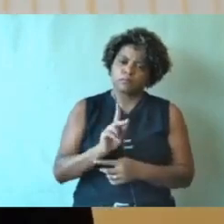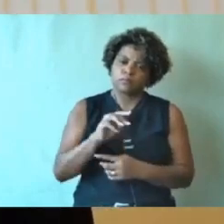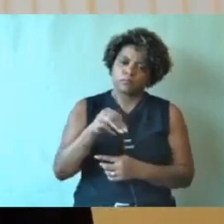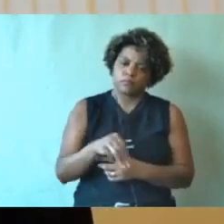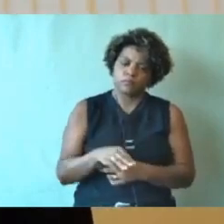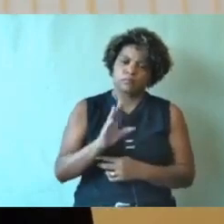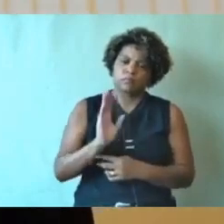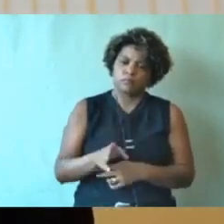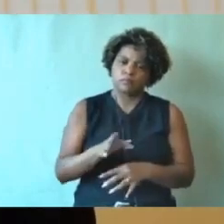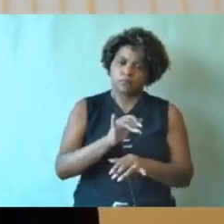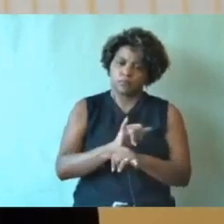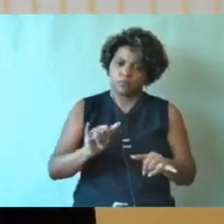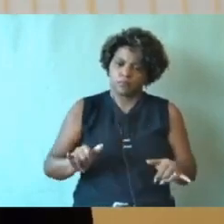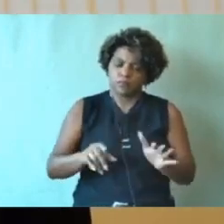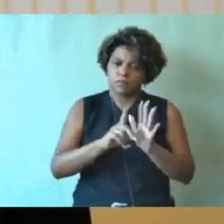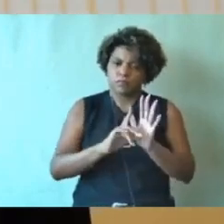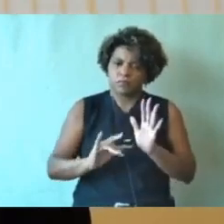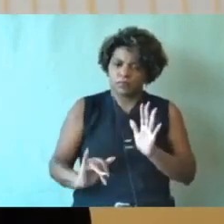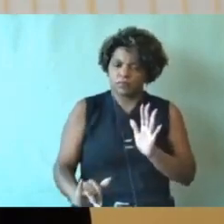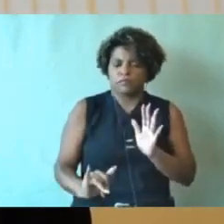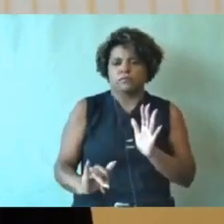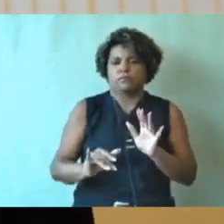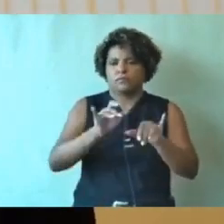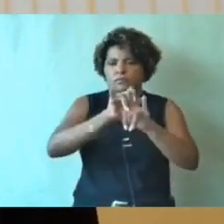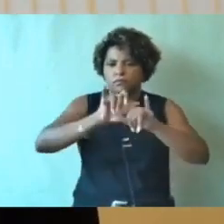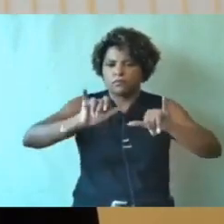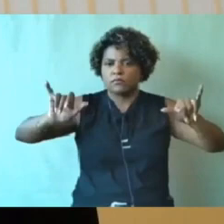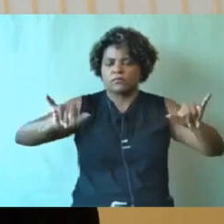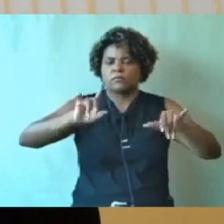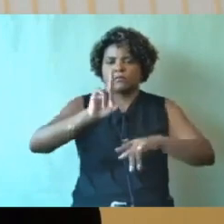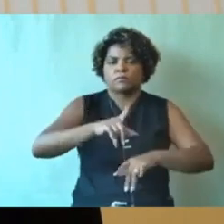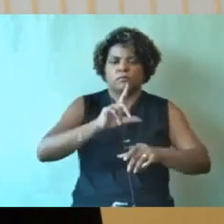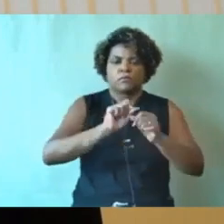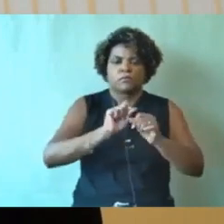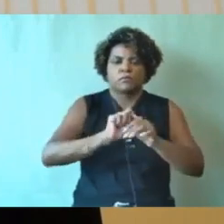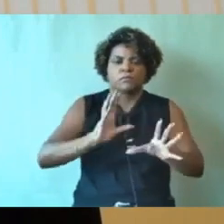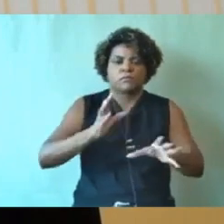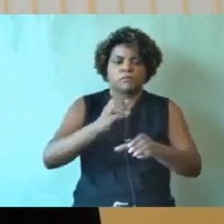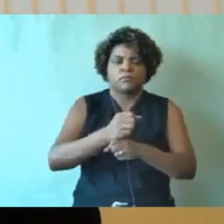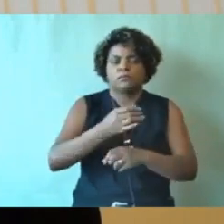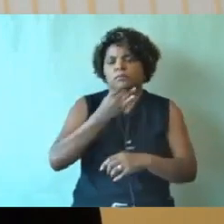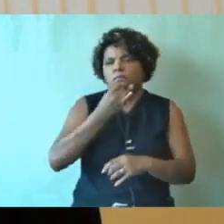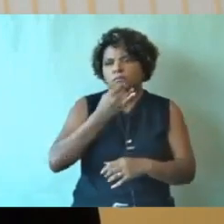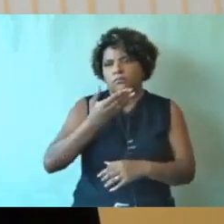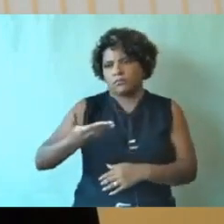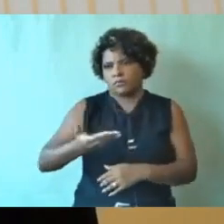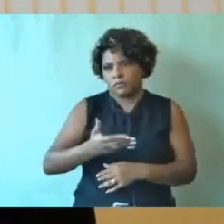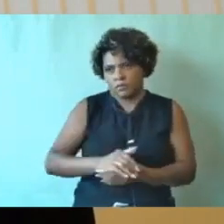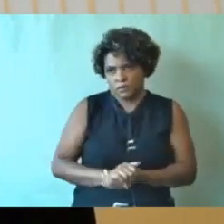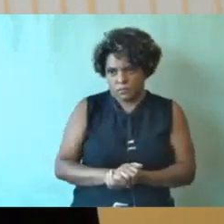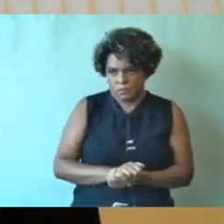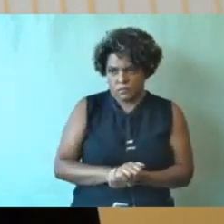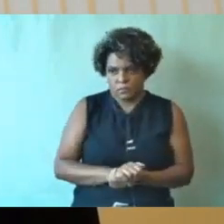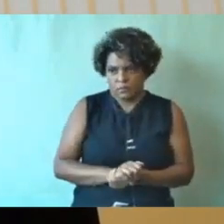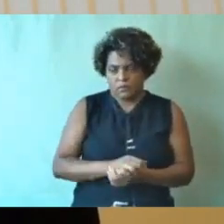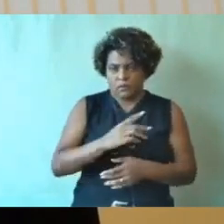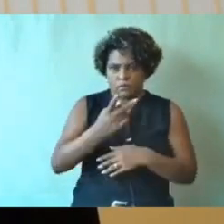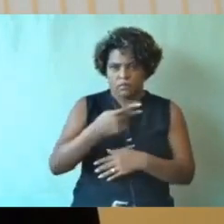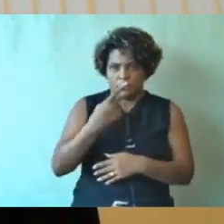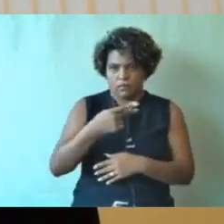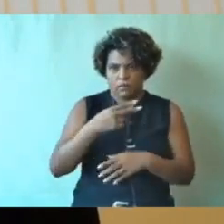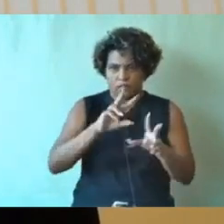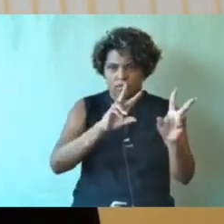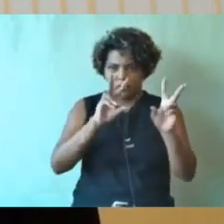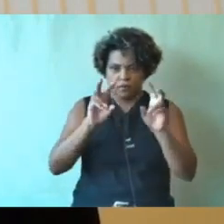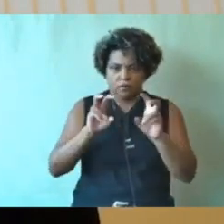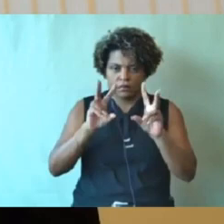publicou um valor por quilômetro e ele é recalculado. Agora, por exemplo, Eu vou falar de um assunto que eu É posso